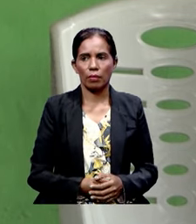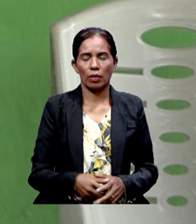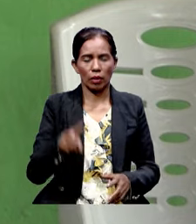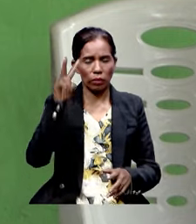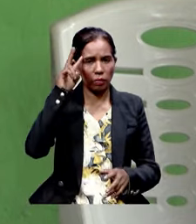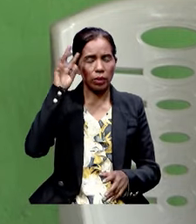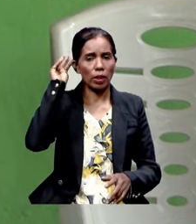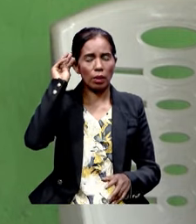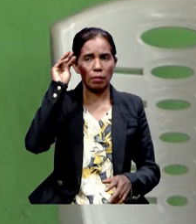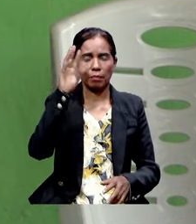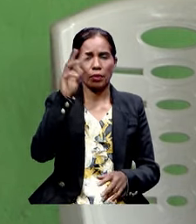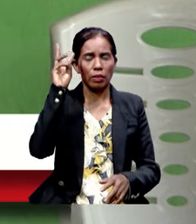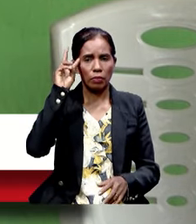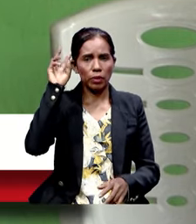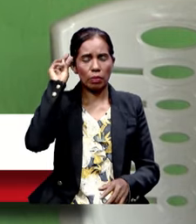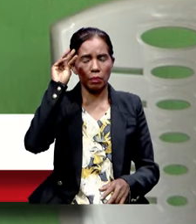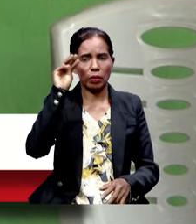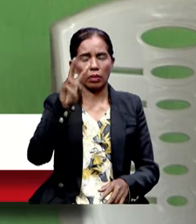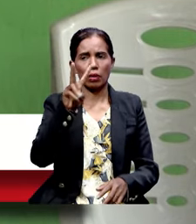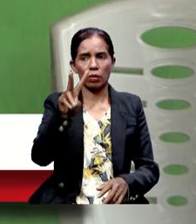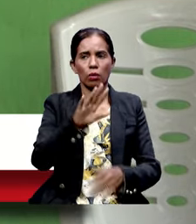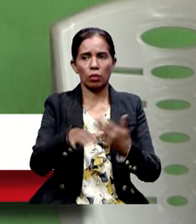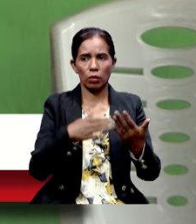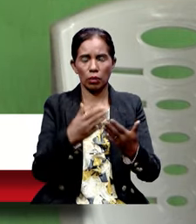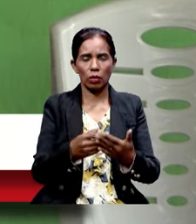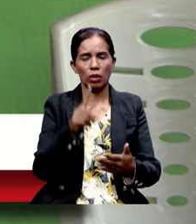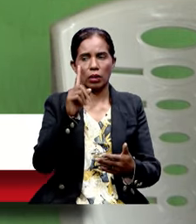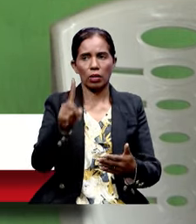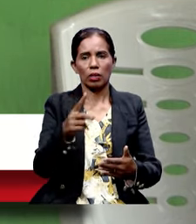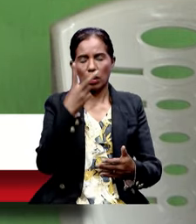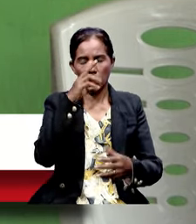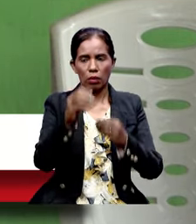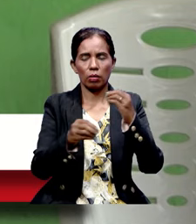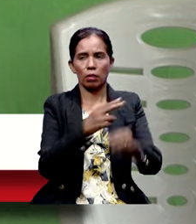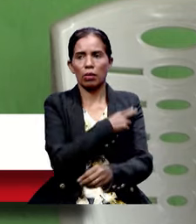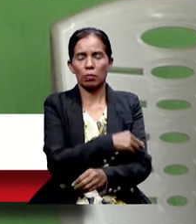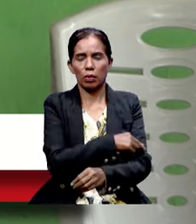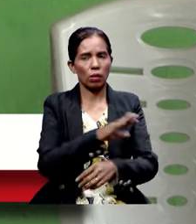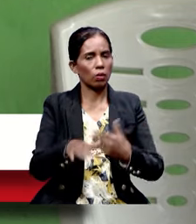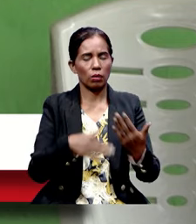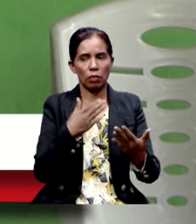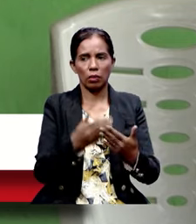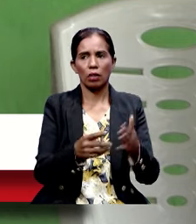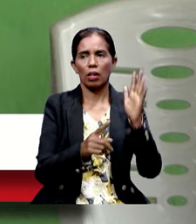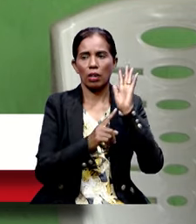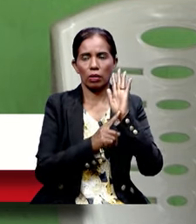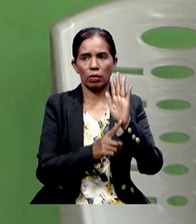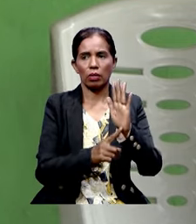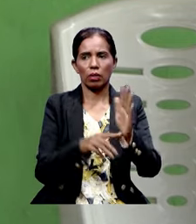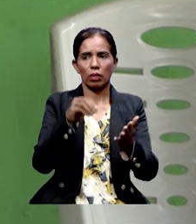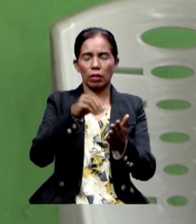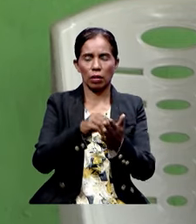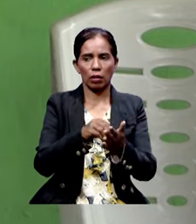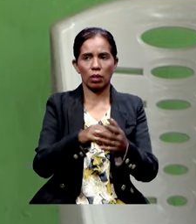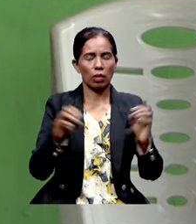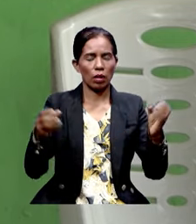viceministro ba Nairua Hoto, mas liliu ida ba operacionalização hospitais Sirenemos, a tudo dei, tau ia posição, mas